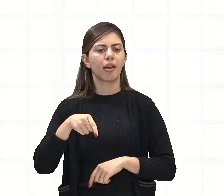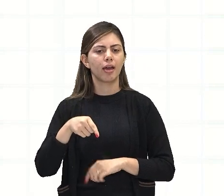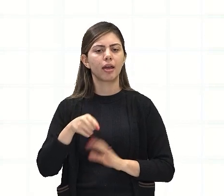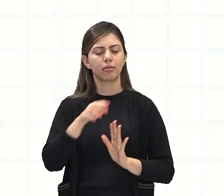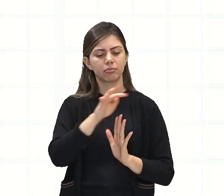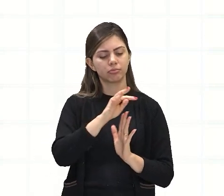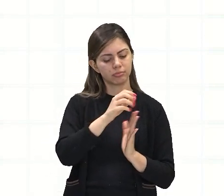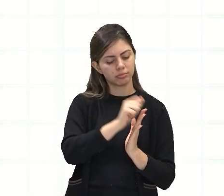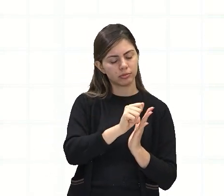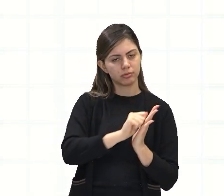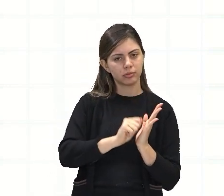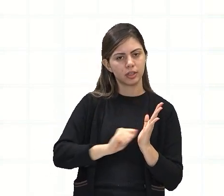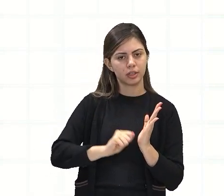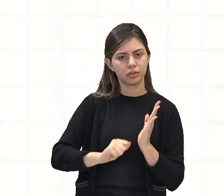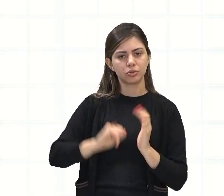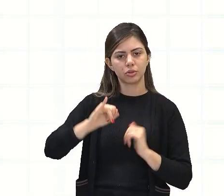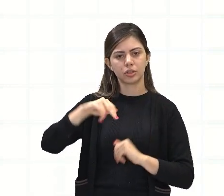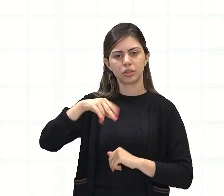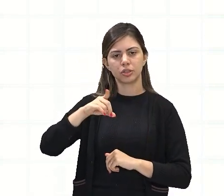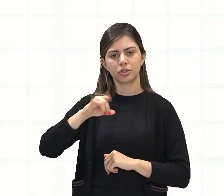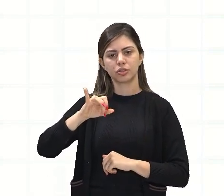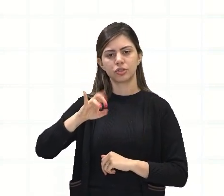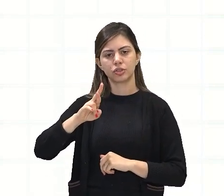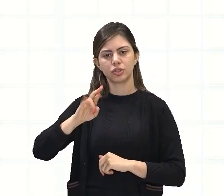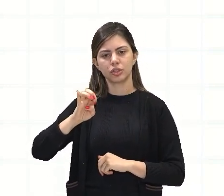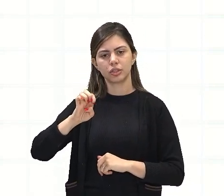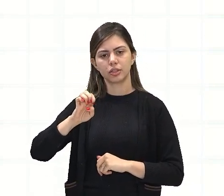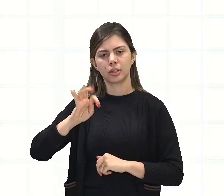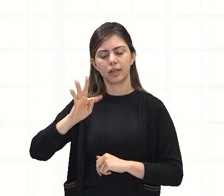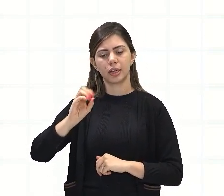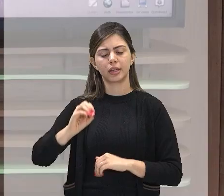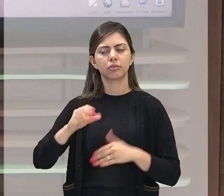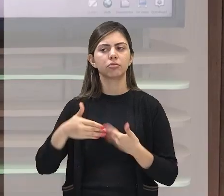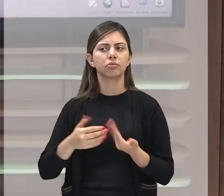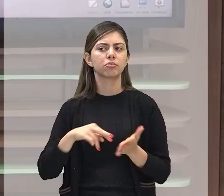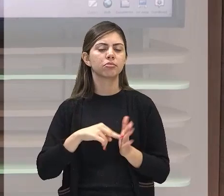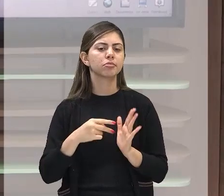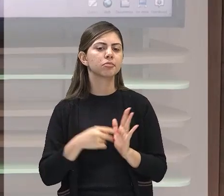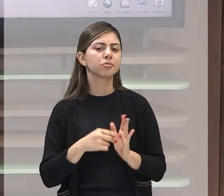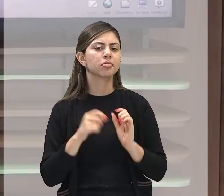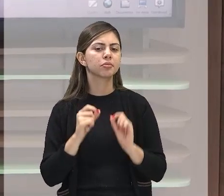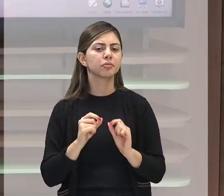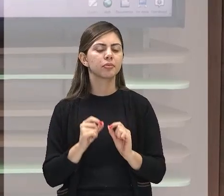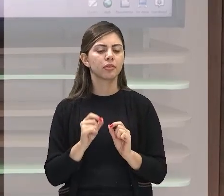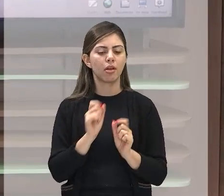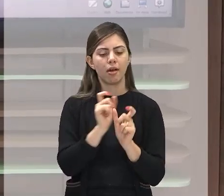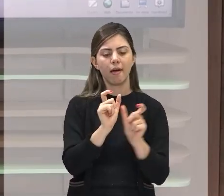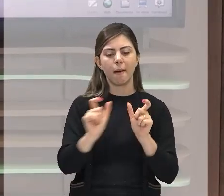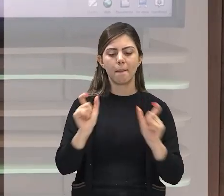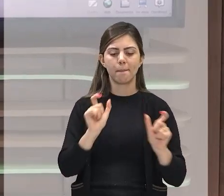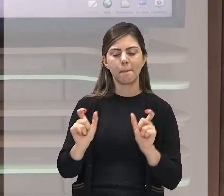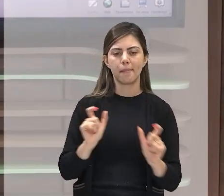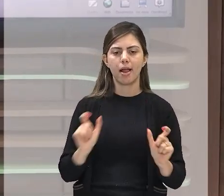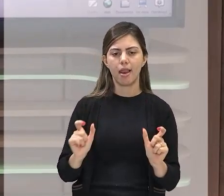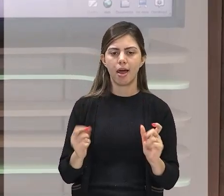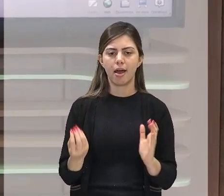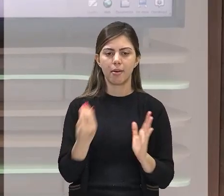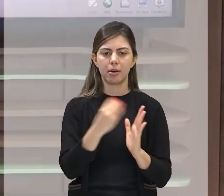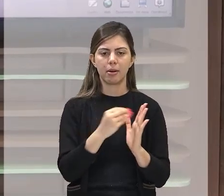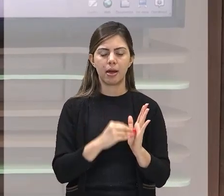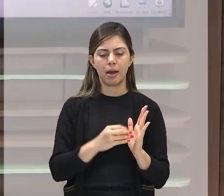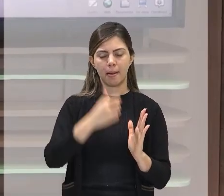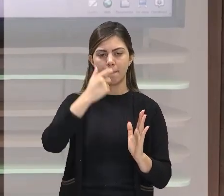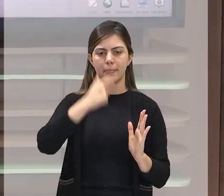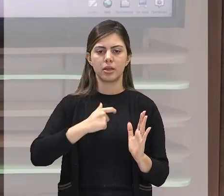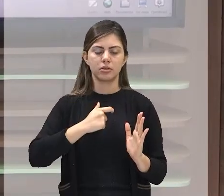da linguagem. Ou seja, as falas não são reproduzidas, não é, pelo autor.